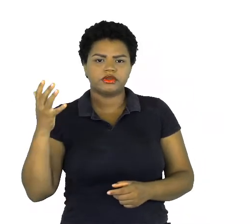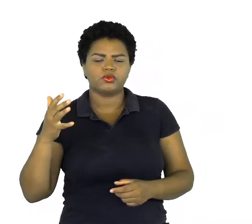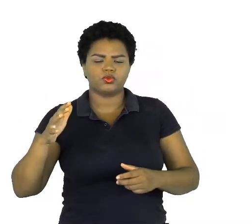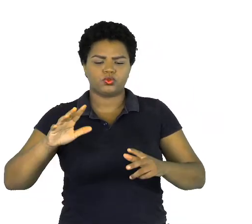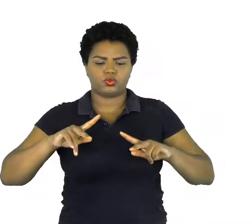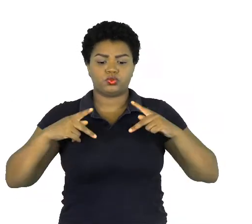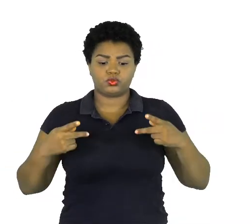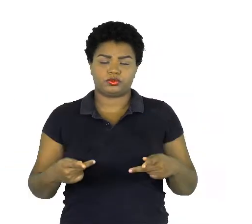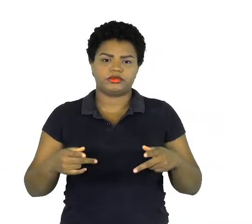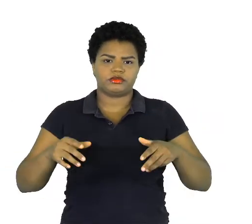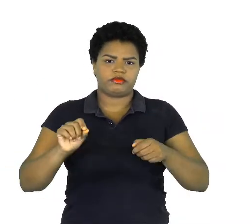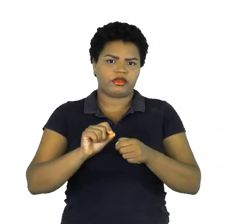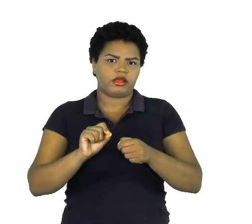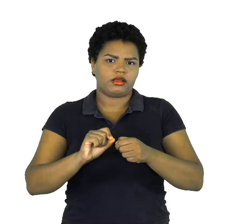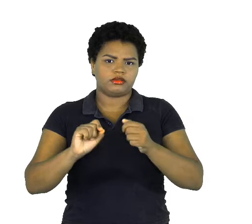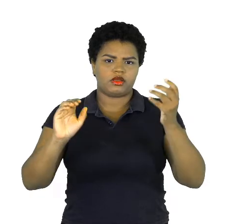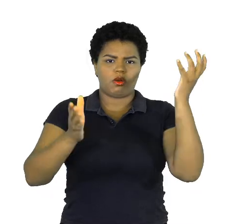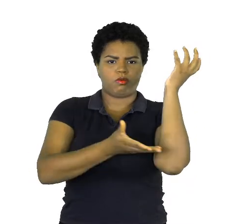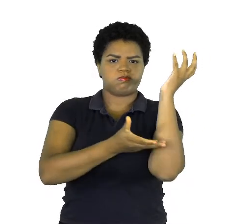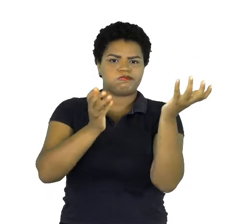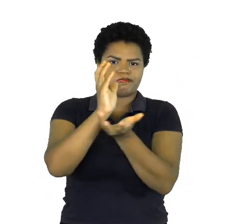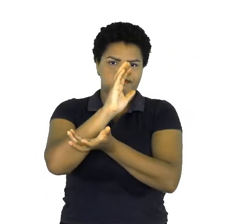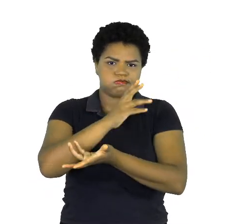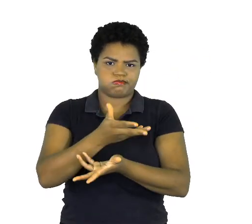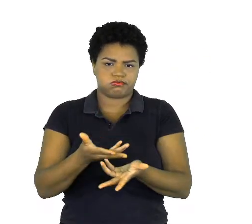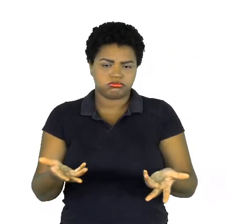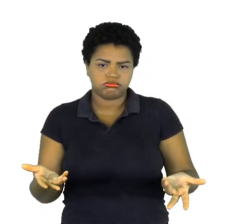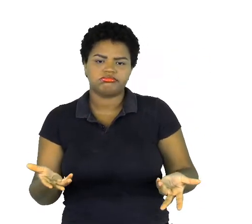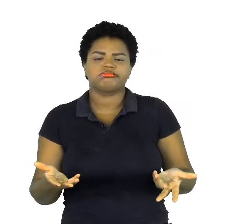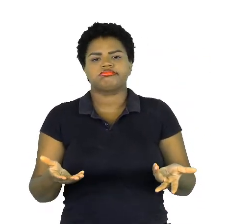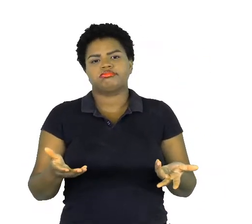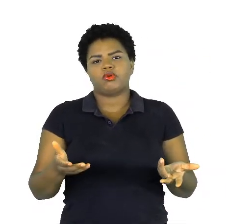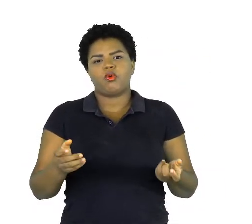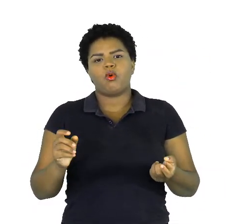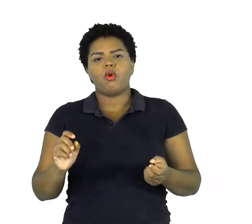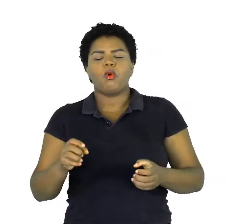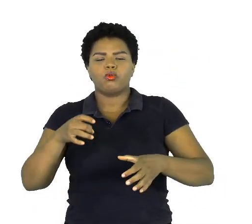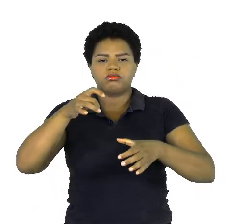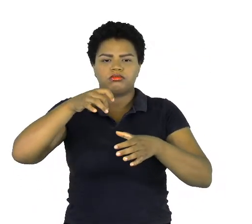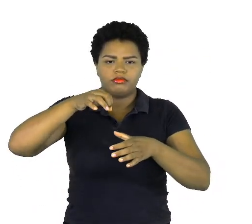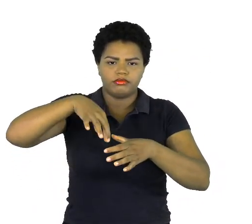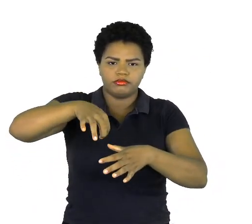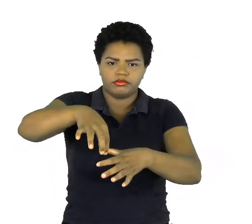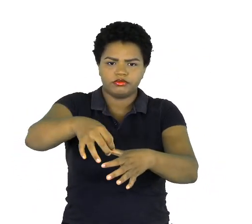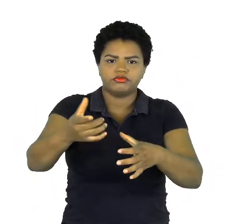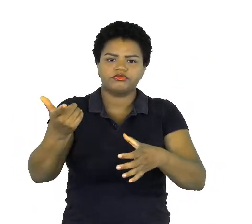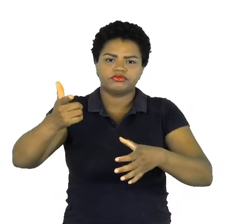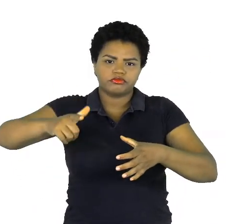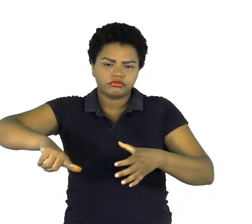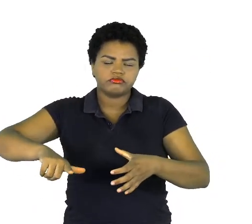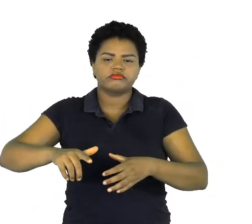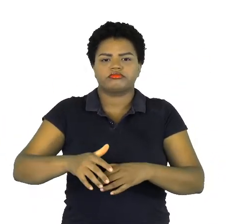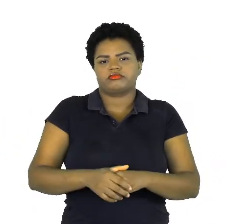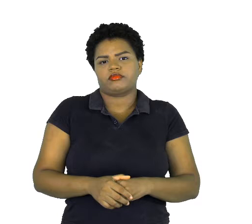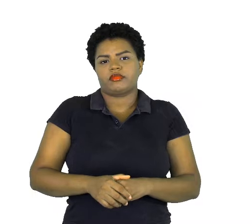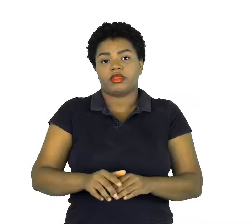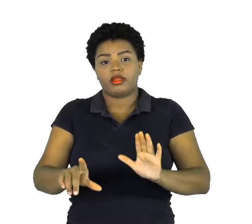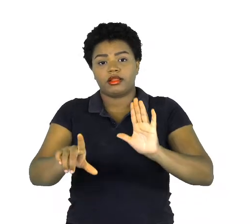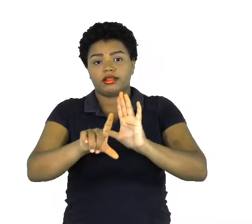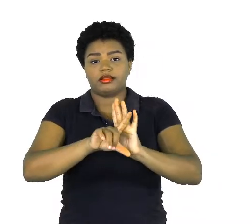realiza, como o desmatamento ou o reflorestamento, as leis que o ser humano